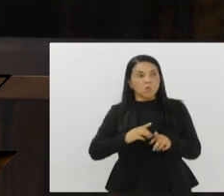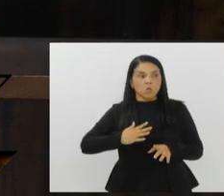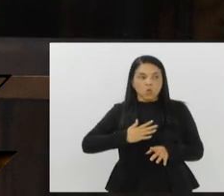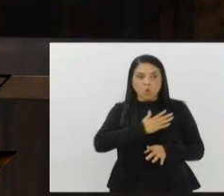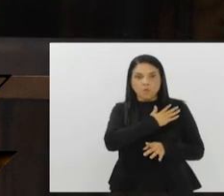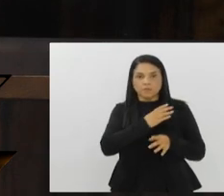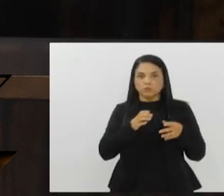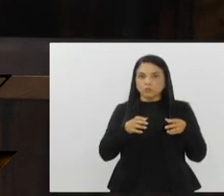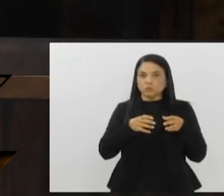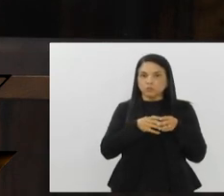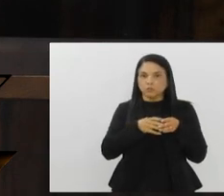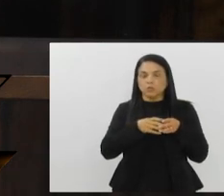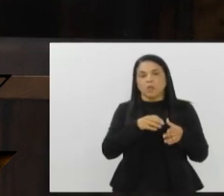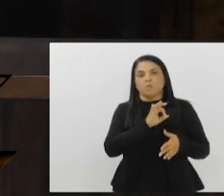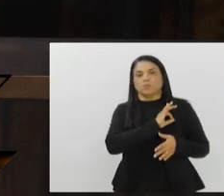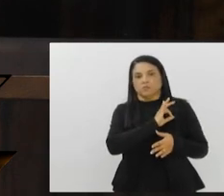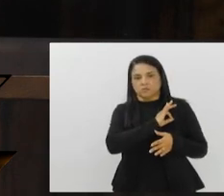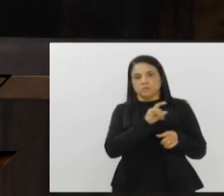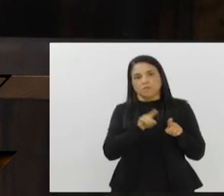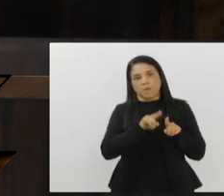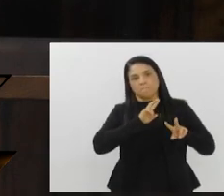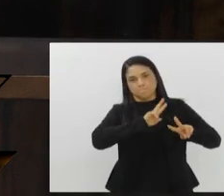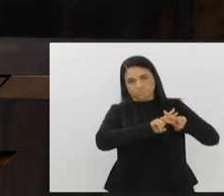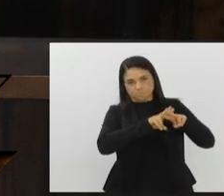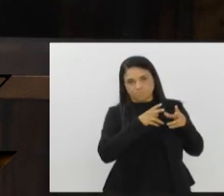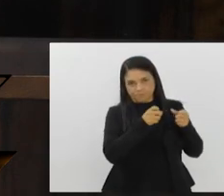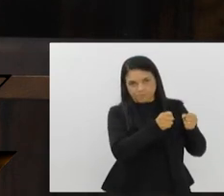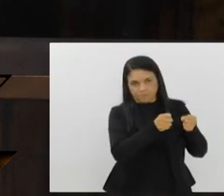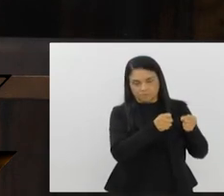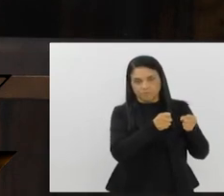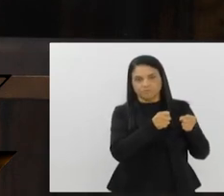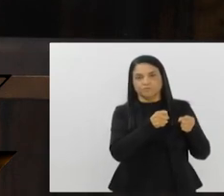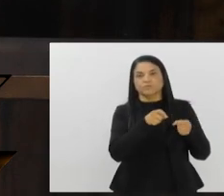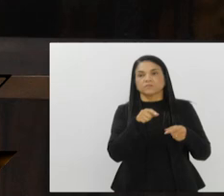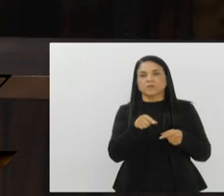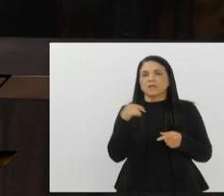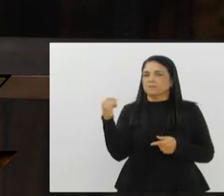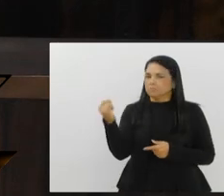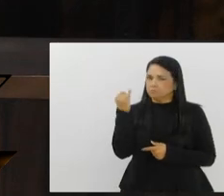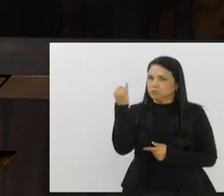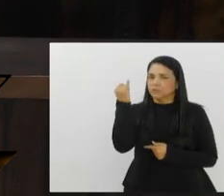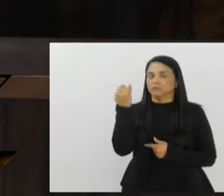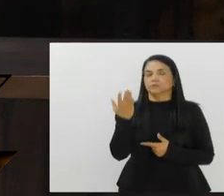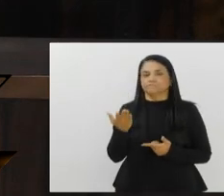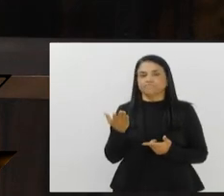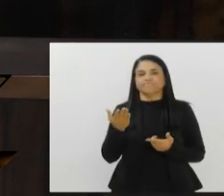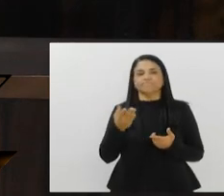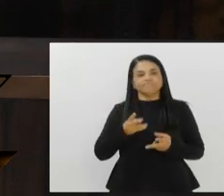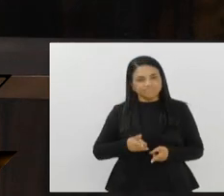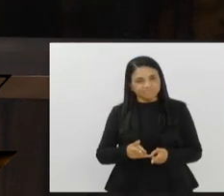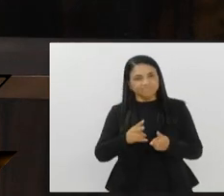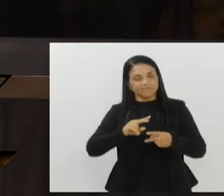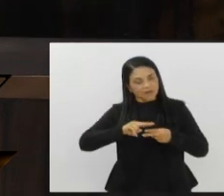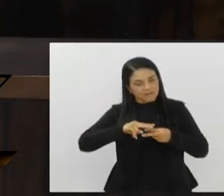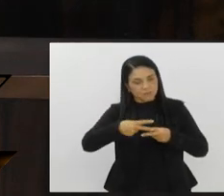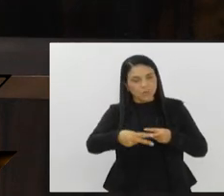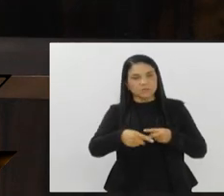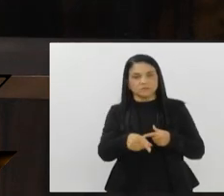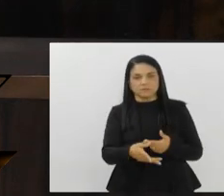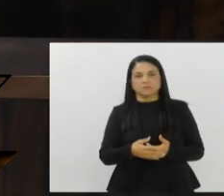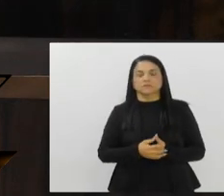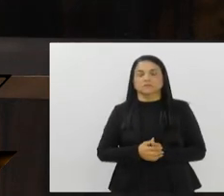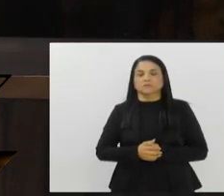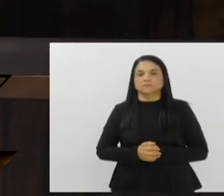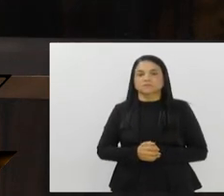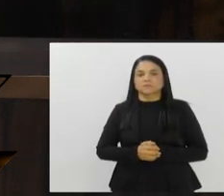do batalhão né então então Eh muito importante isso tudo bom Vamos dar em sequência então e